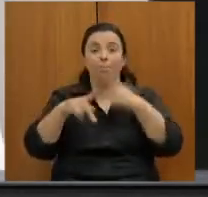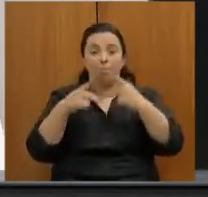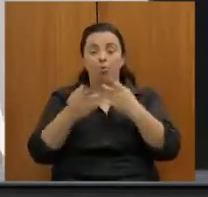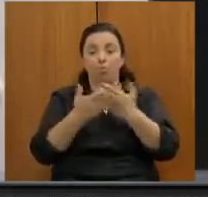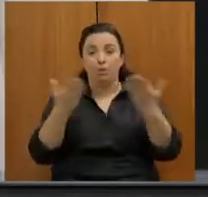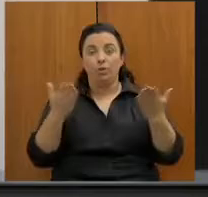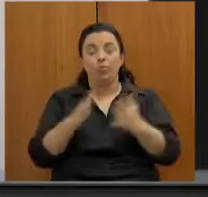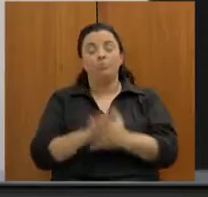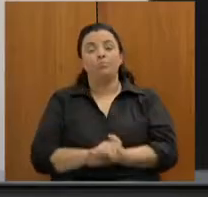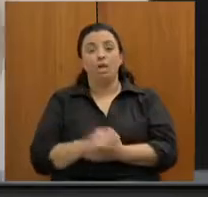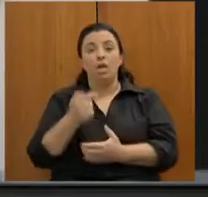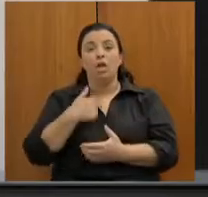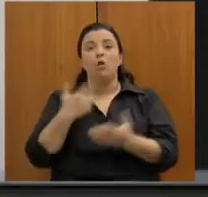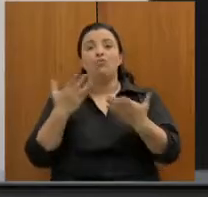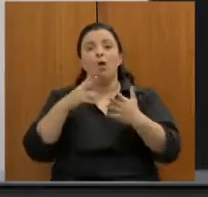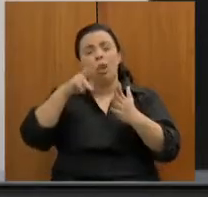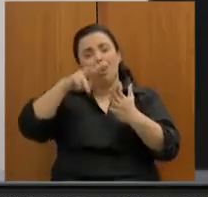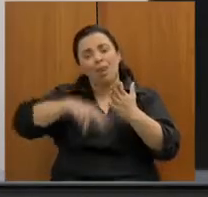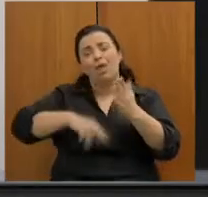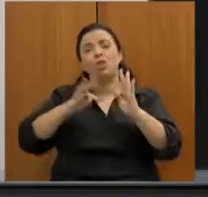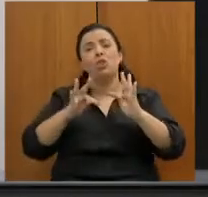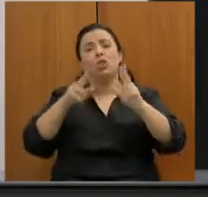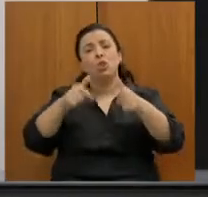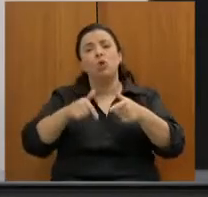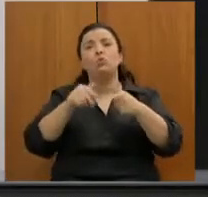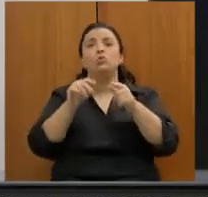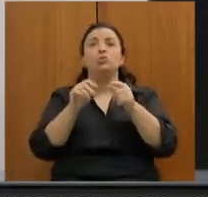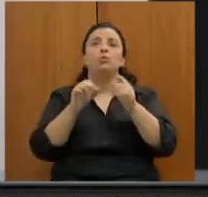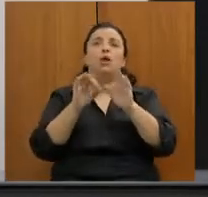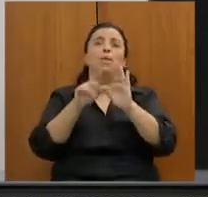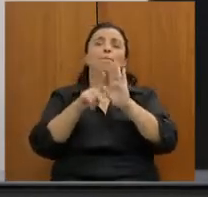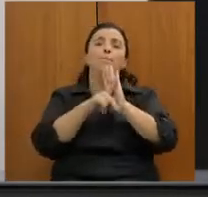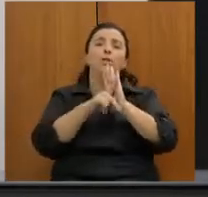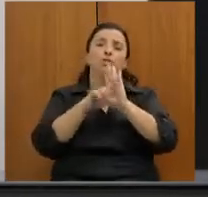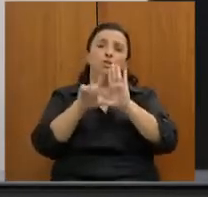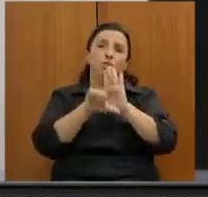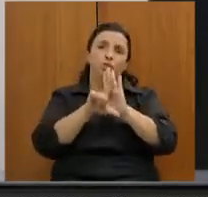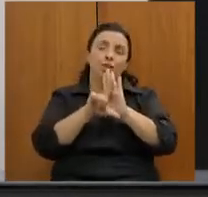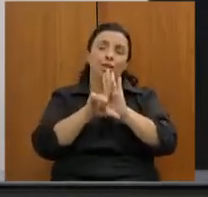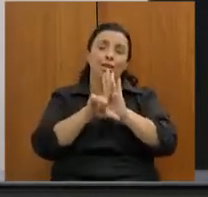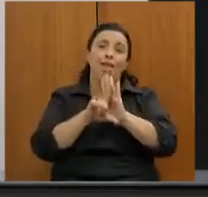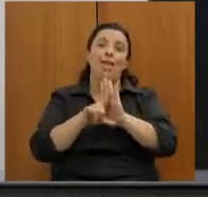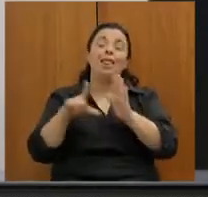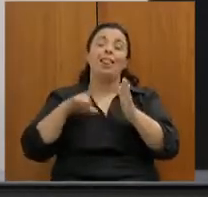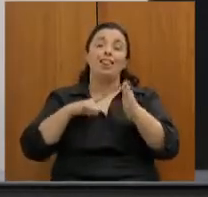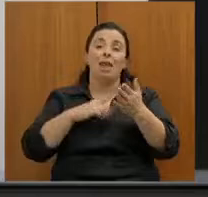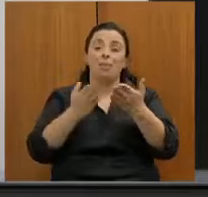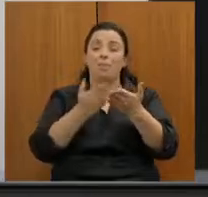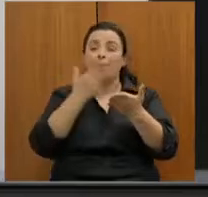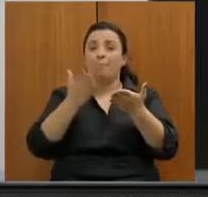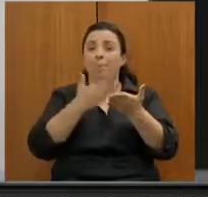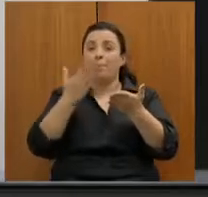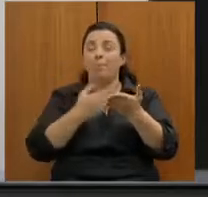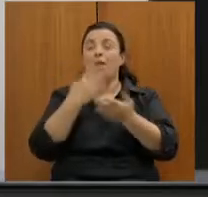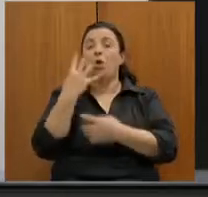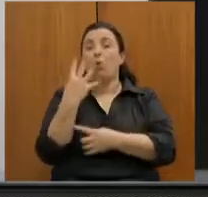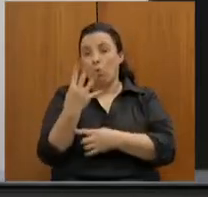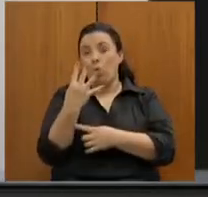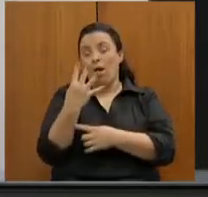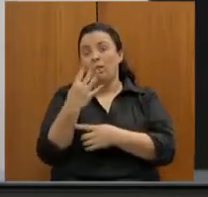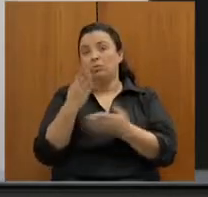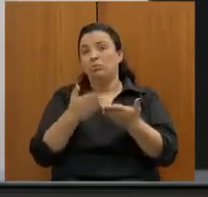fazer leitura de todos esses projeto é mostrar que a gente são quatro páginas de projetos